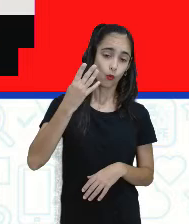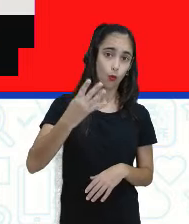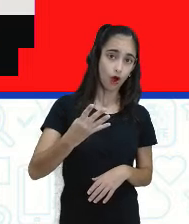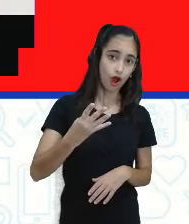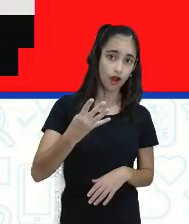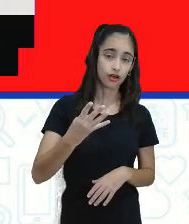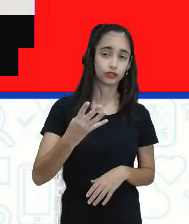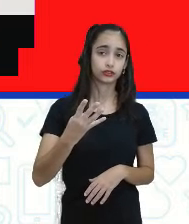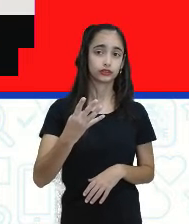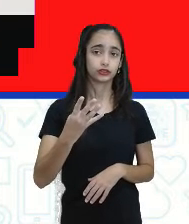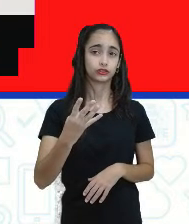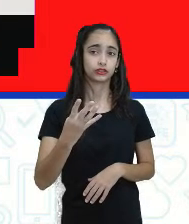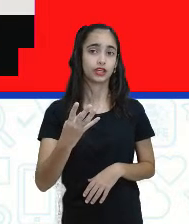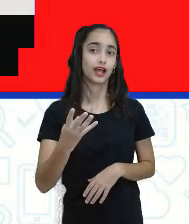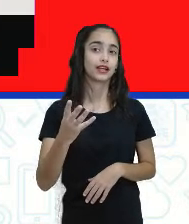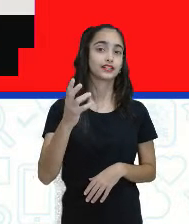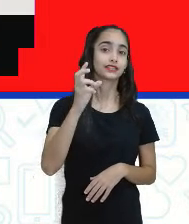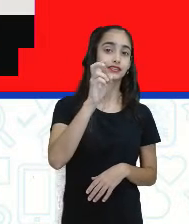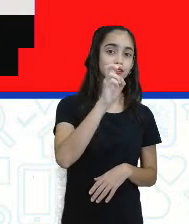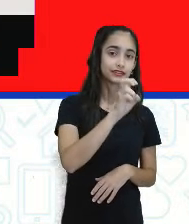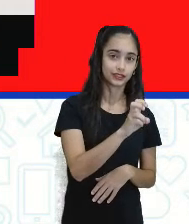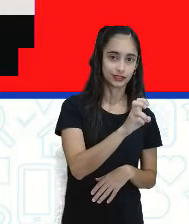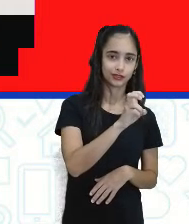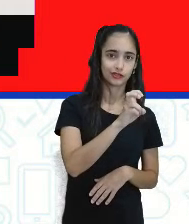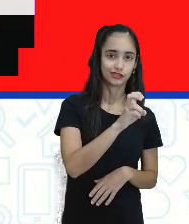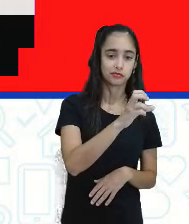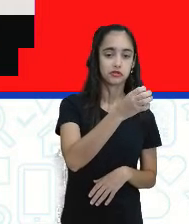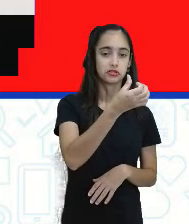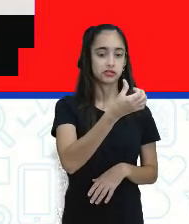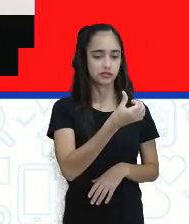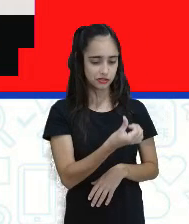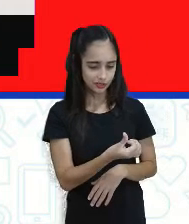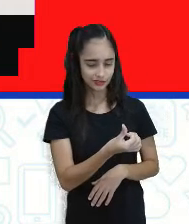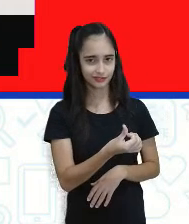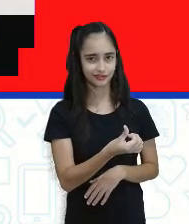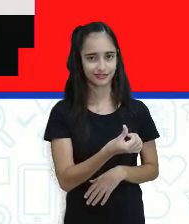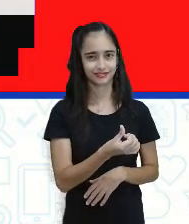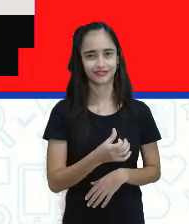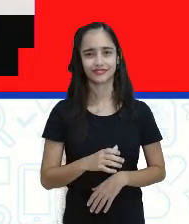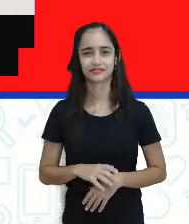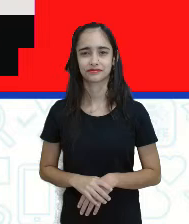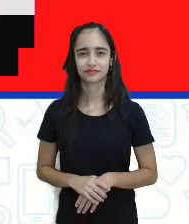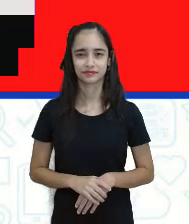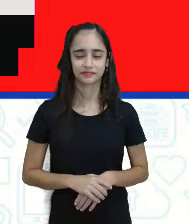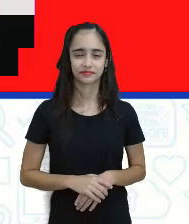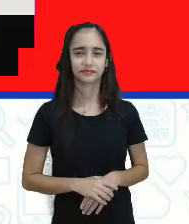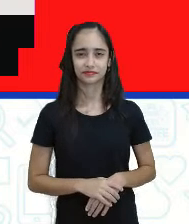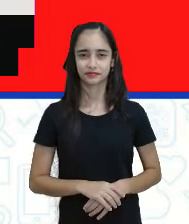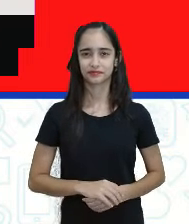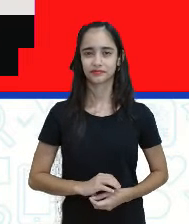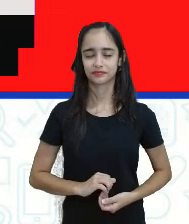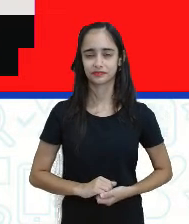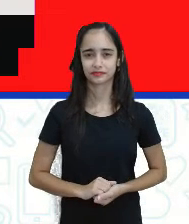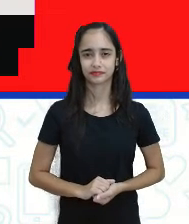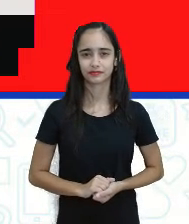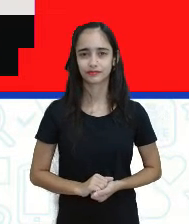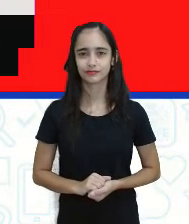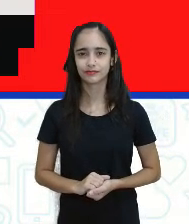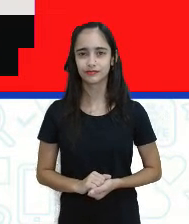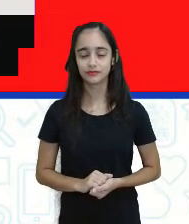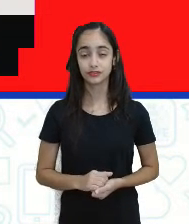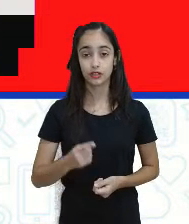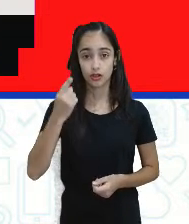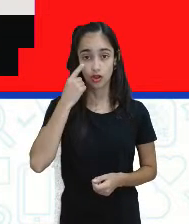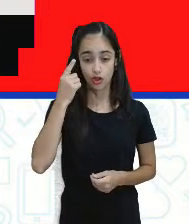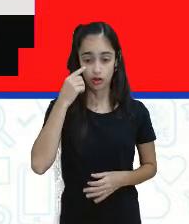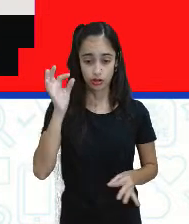4, no fundo do lado esquerdo, o número 5 e no centro, no fundo da quadra, o número 6. Então, a gente faz